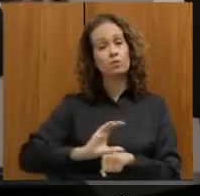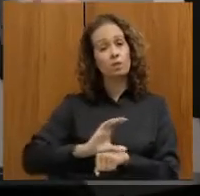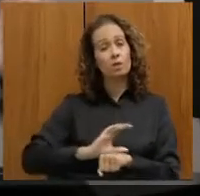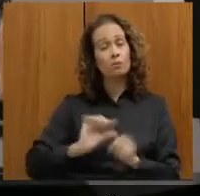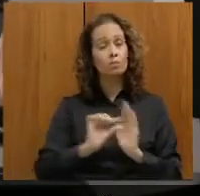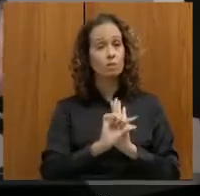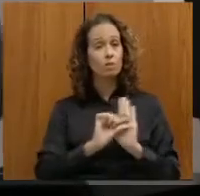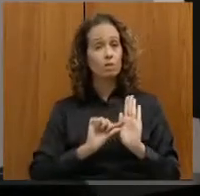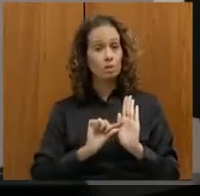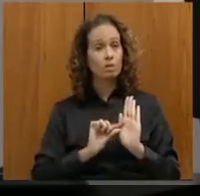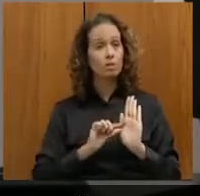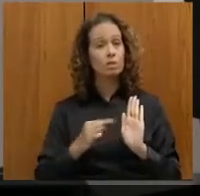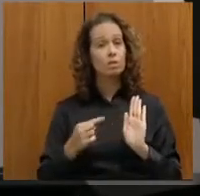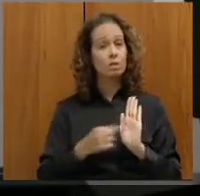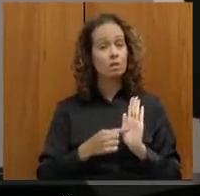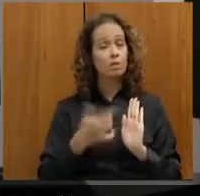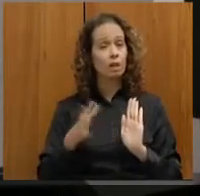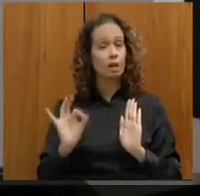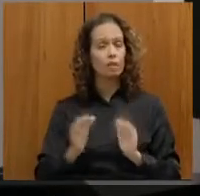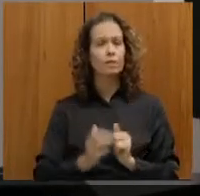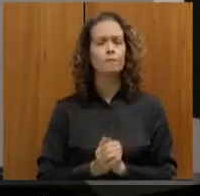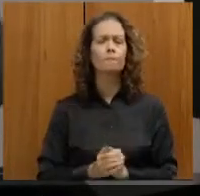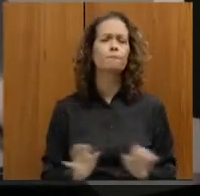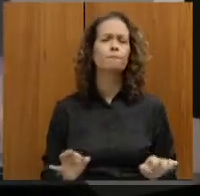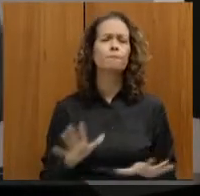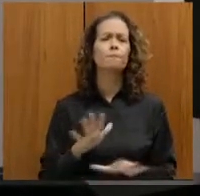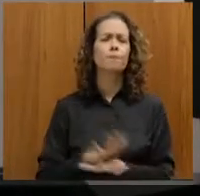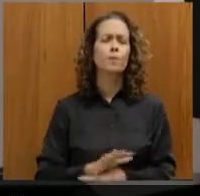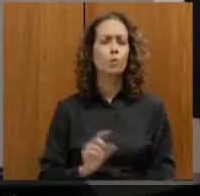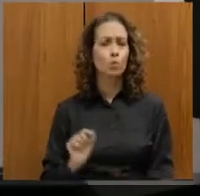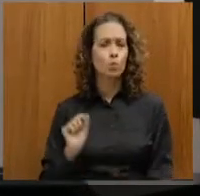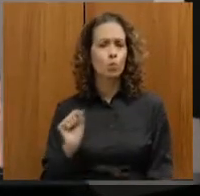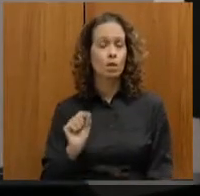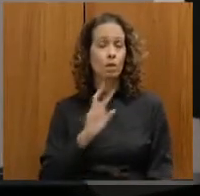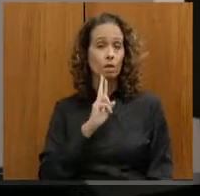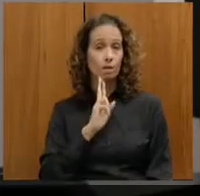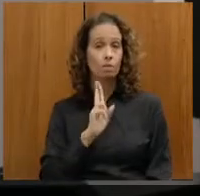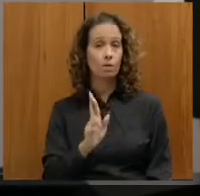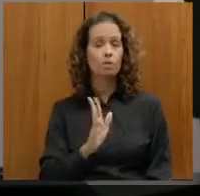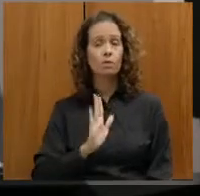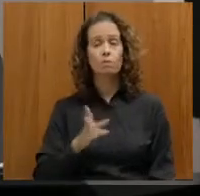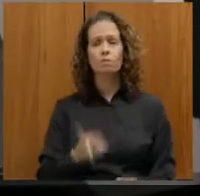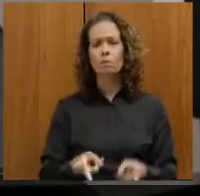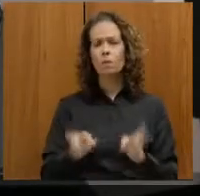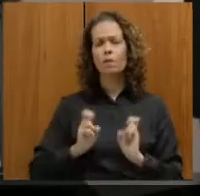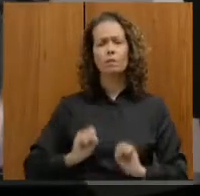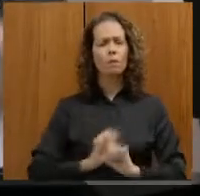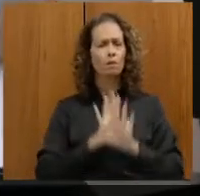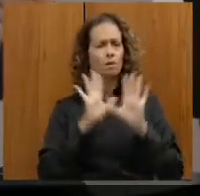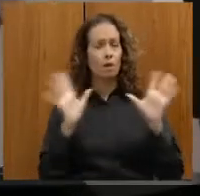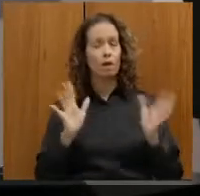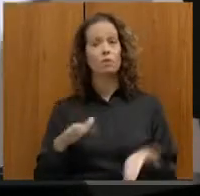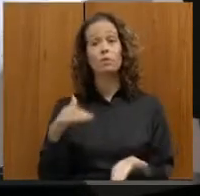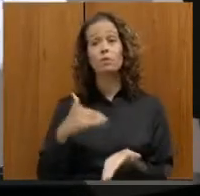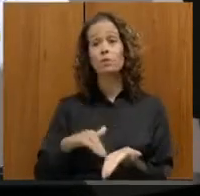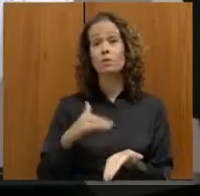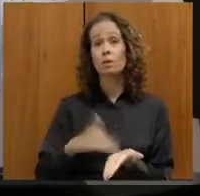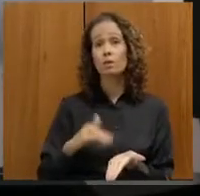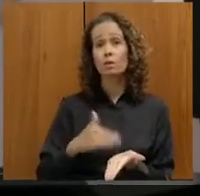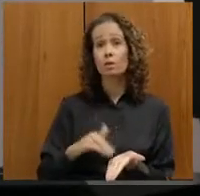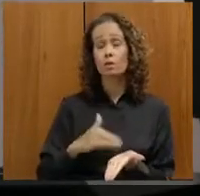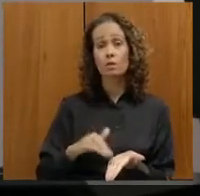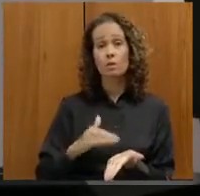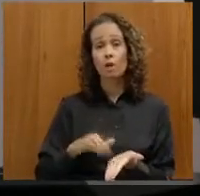10 com relação ao presidente eu encerro a resposta a gente percebe claramente que o secretário